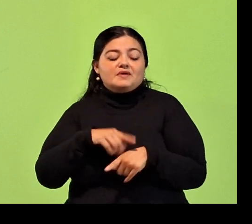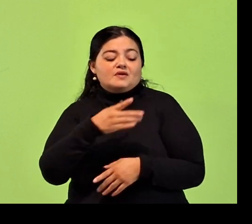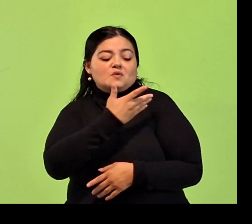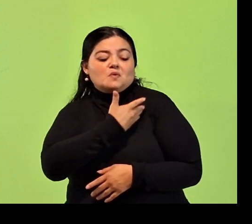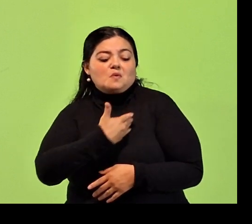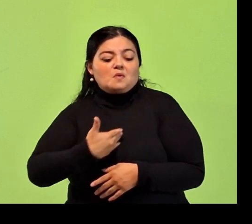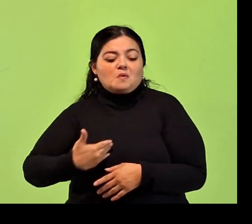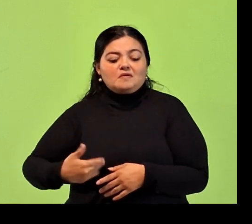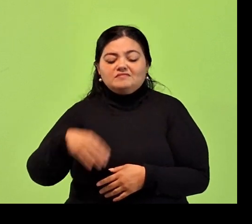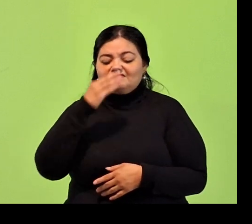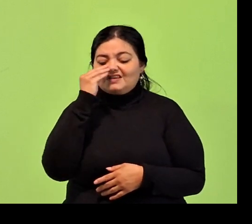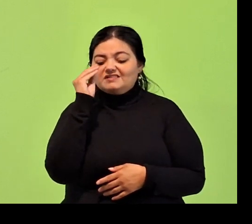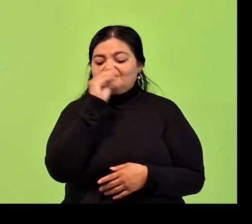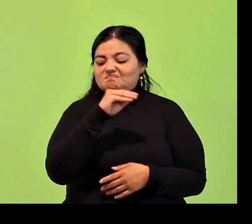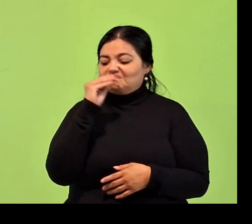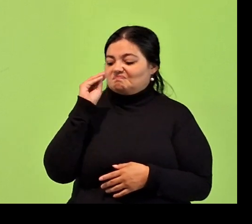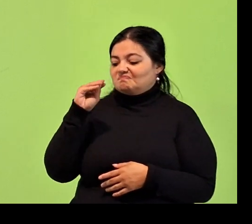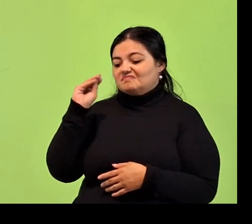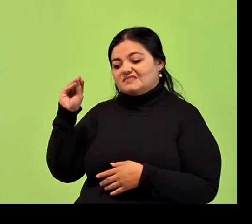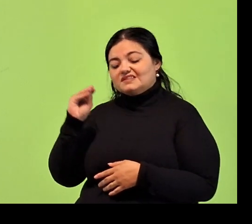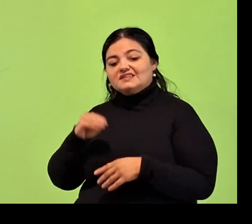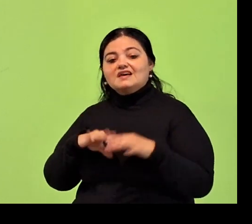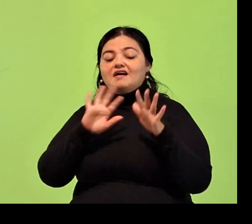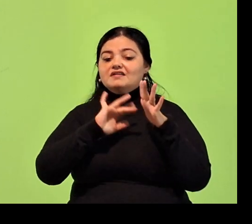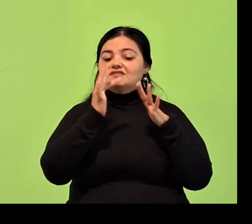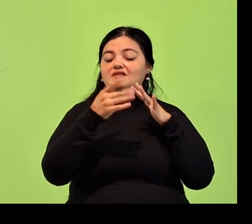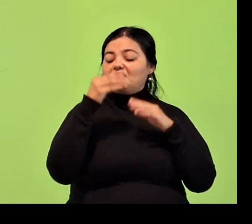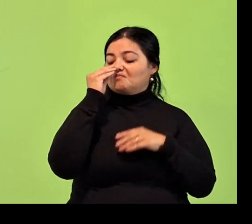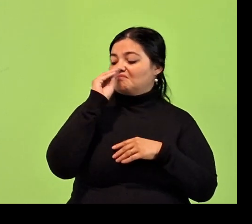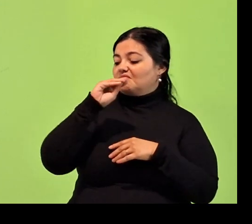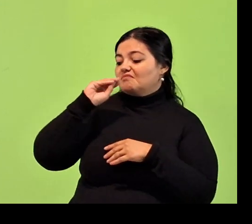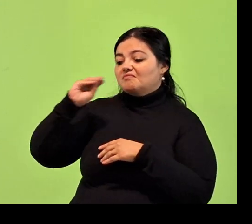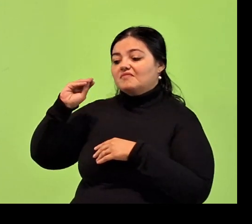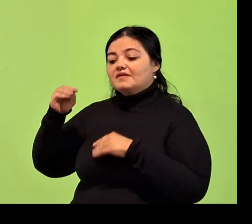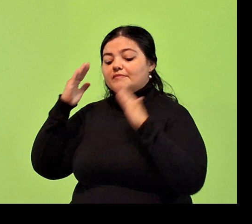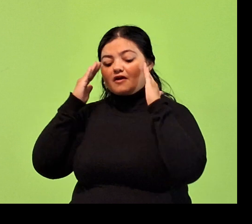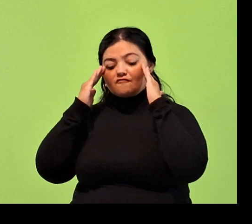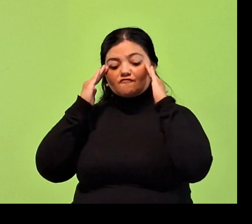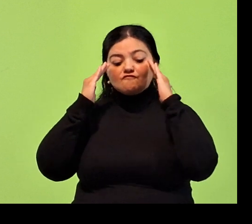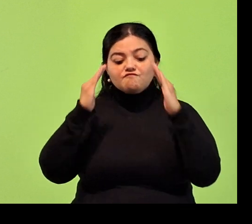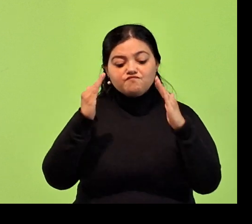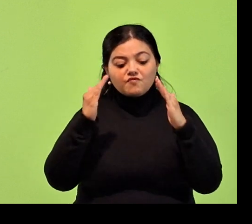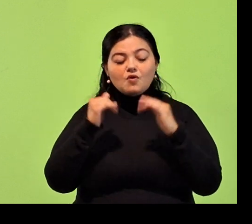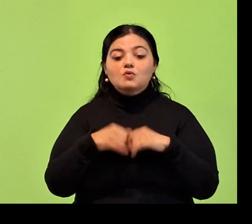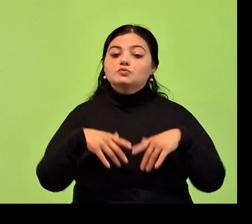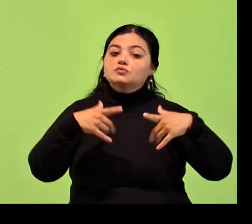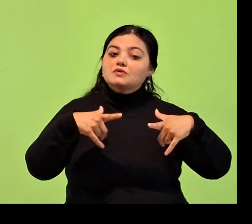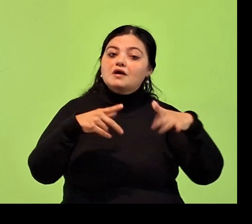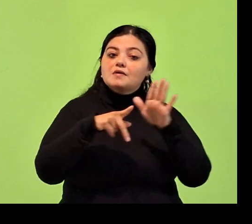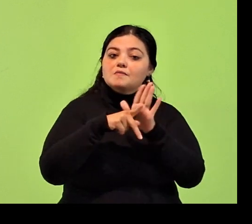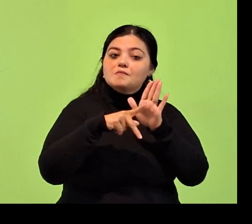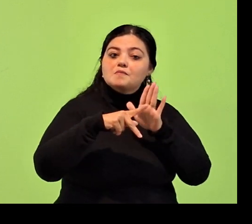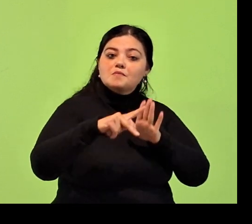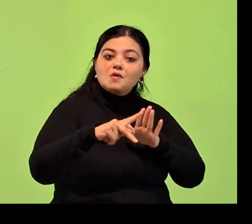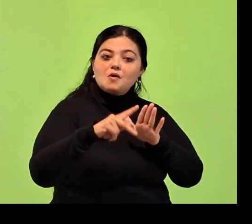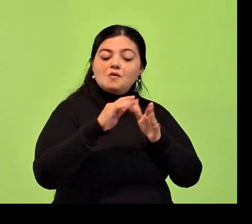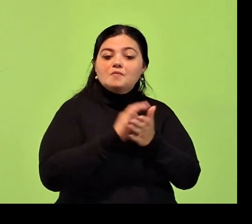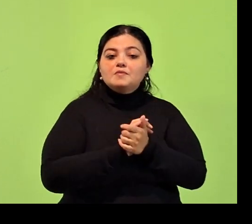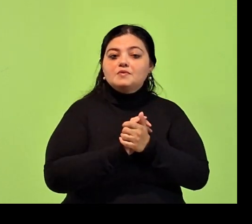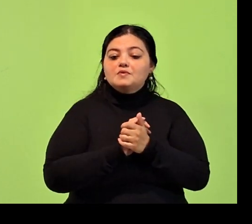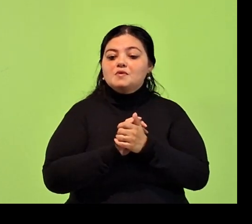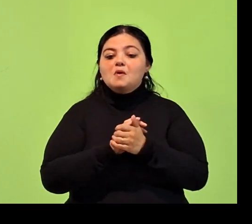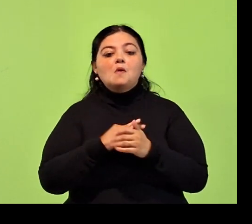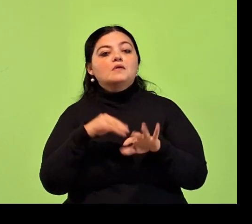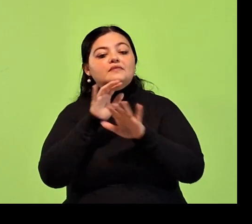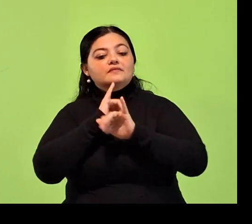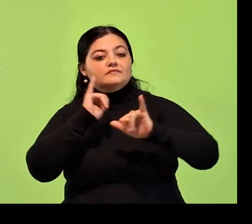social concreto para se focar em um lugar inventado, hipermedializado,